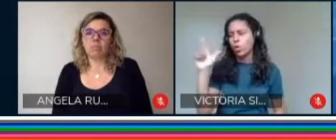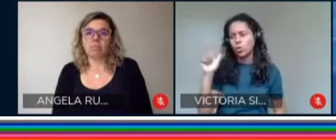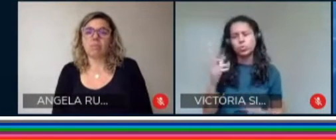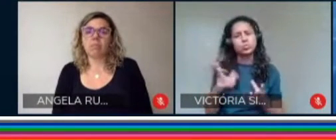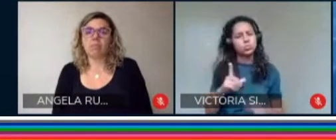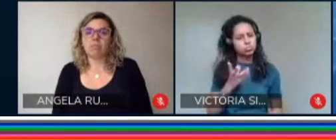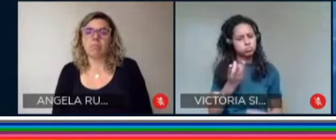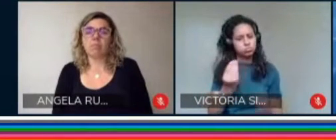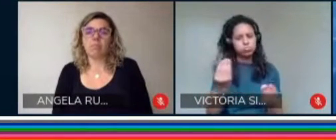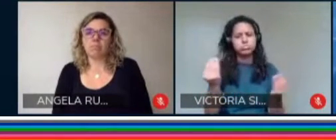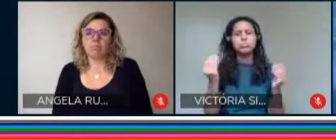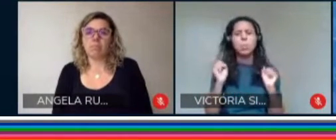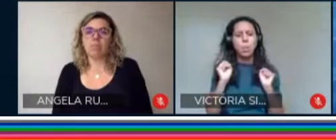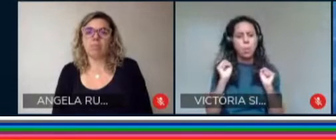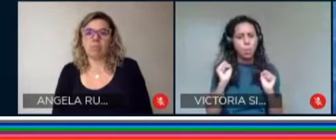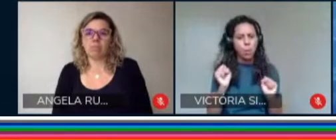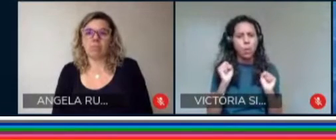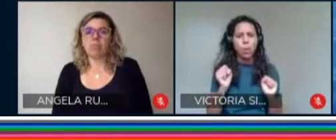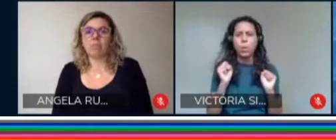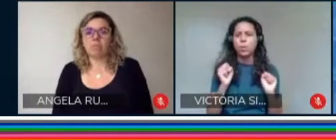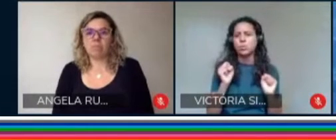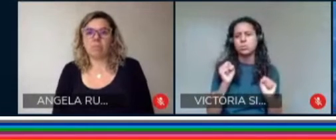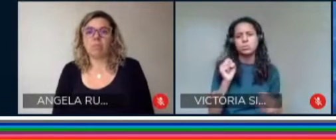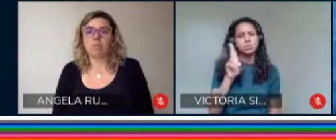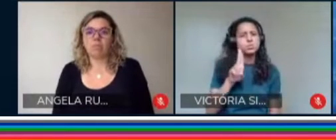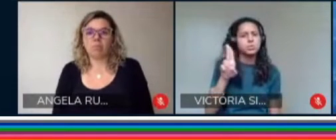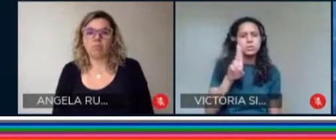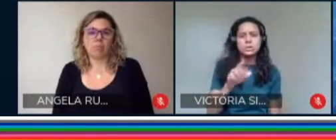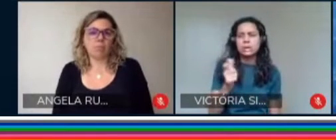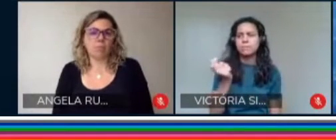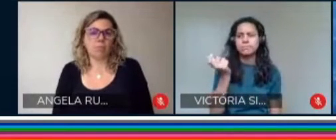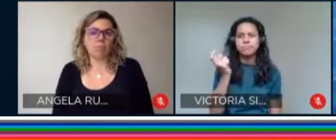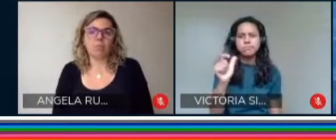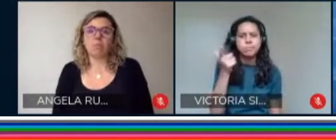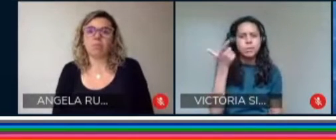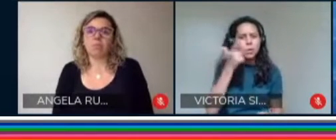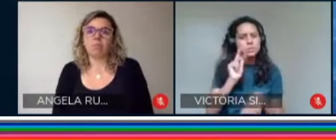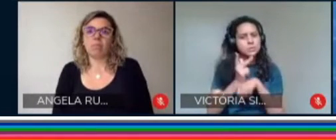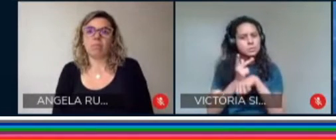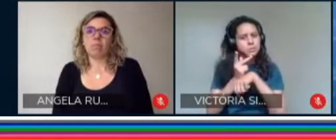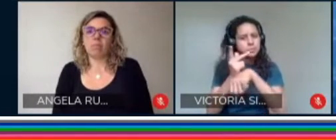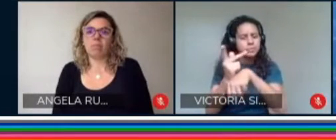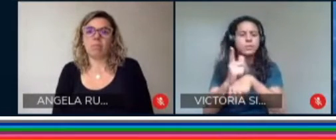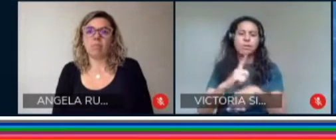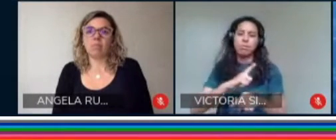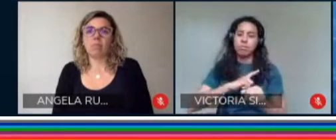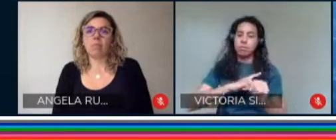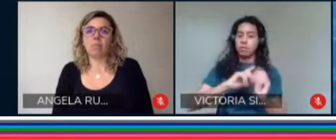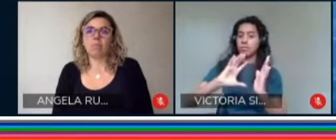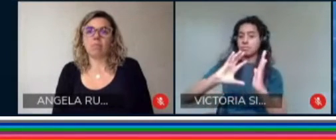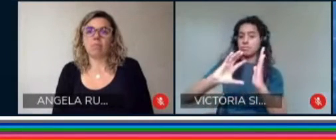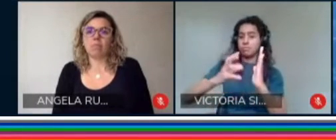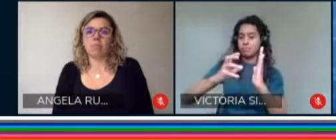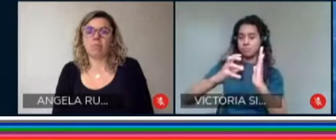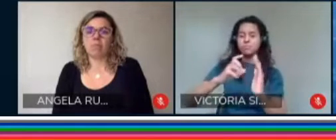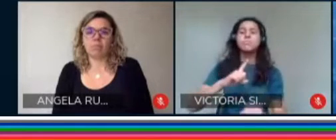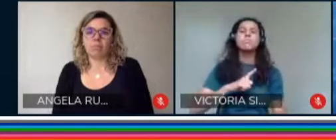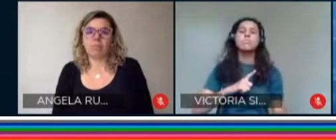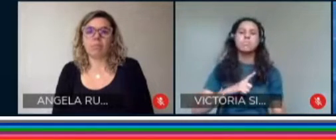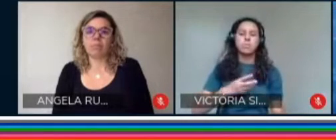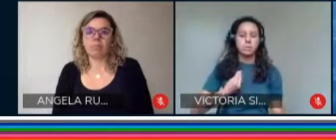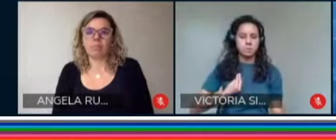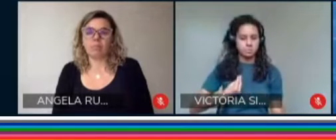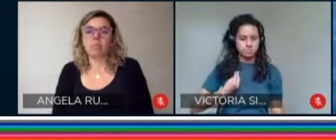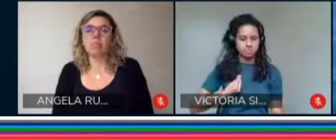diferentes formas de acessar isso e existem diversas bases de dados que podem me ajudar, né?